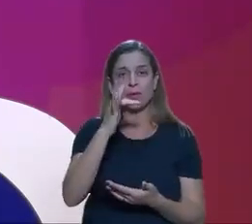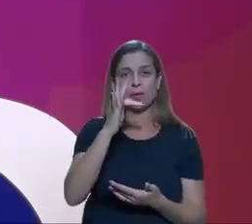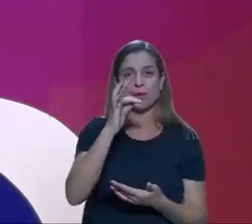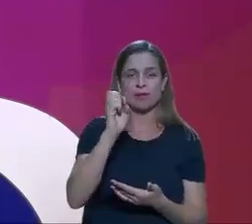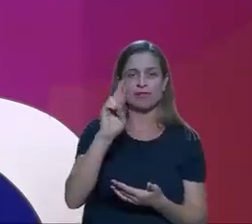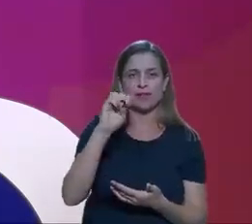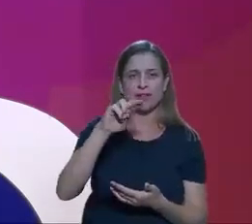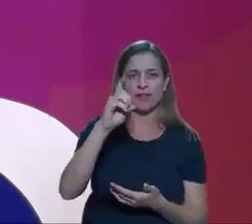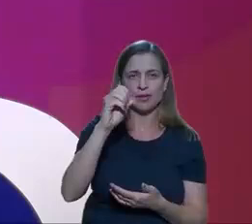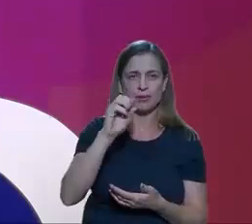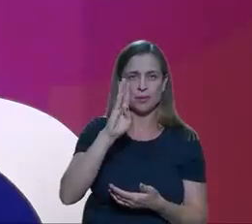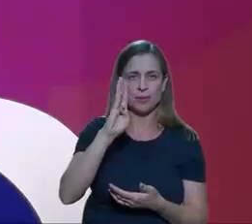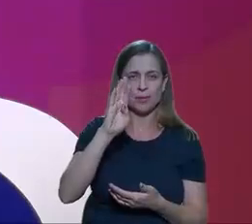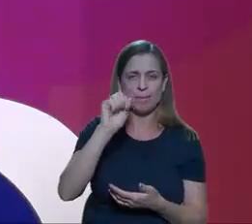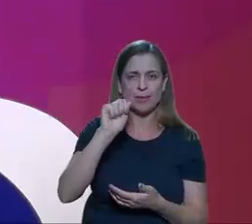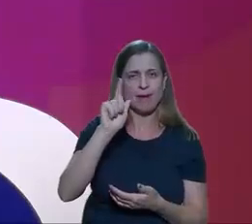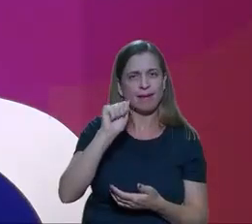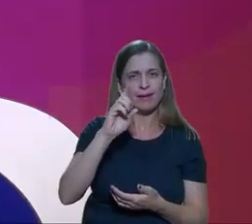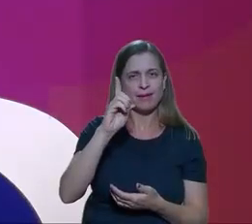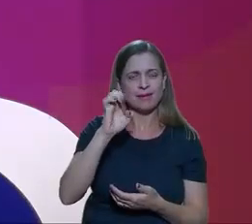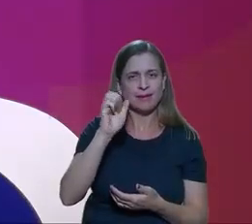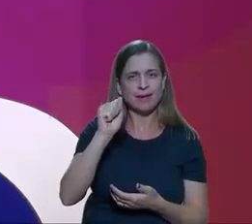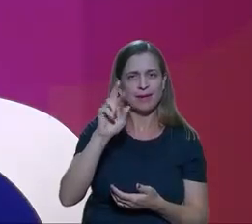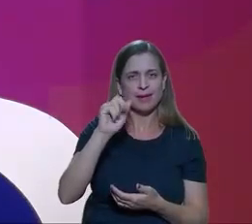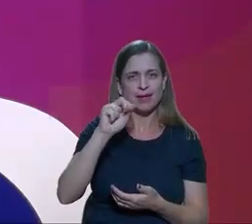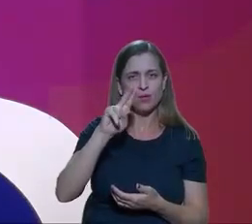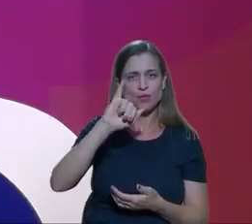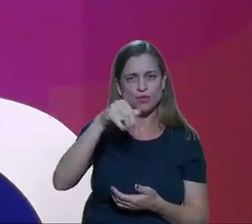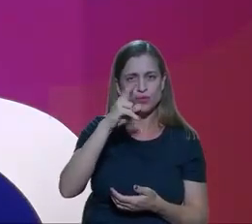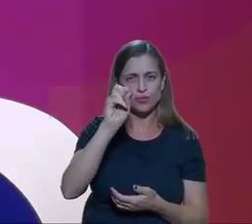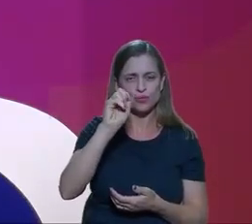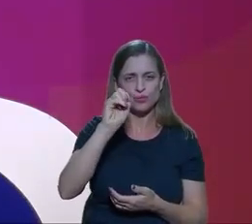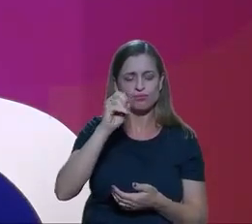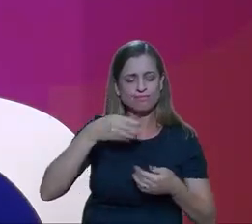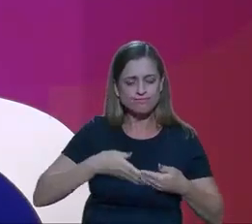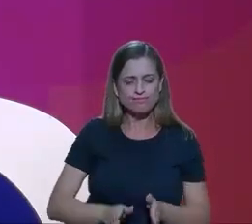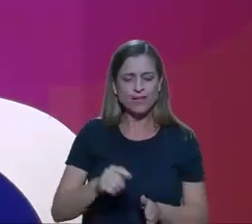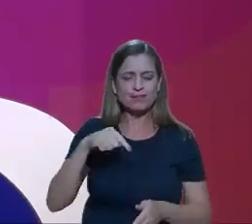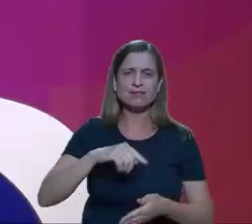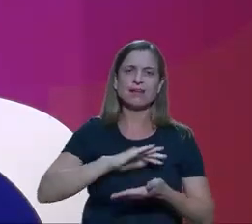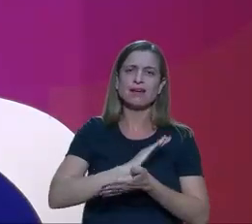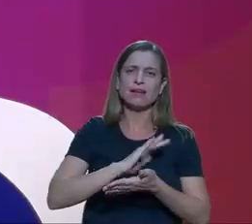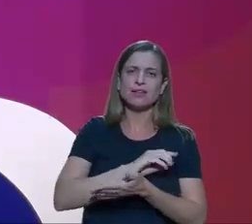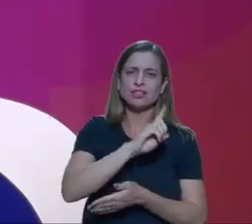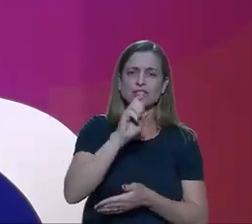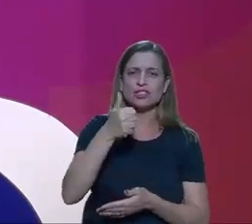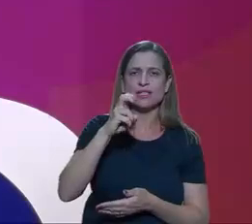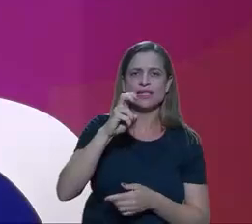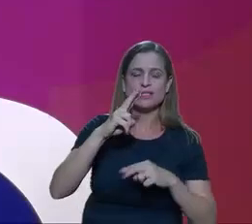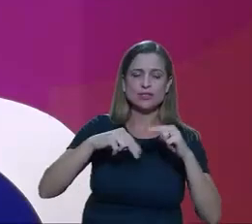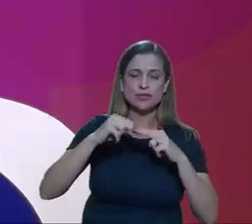de Araújo. Sou araxaense. Nasci em 15 de junho